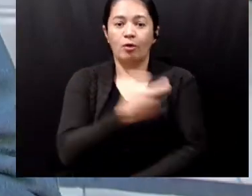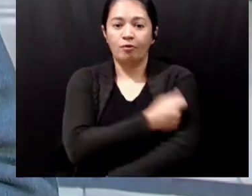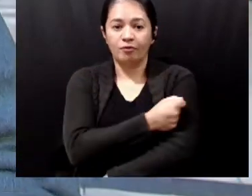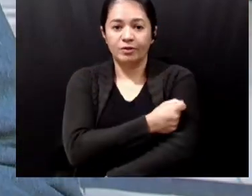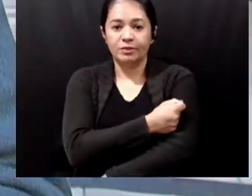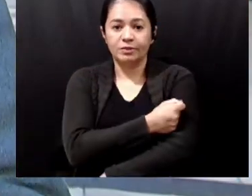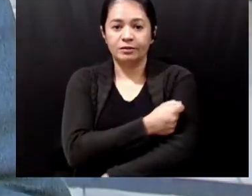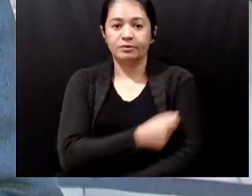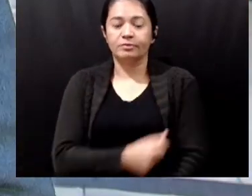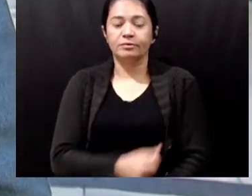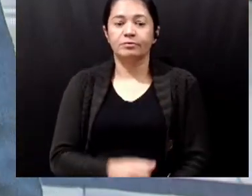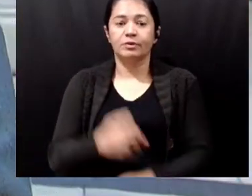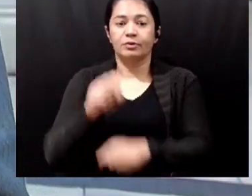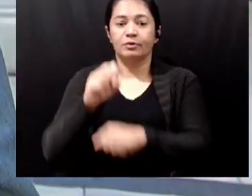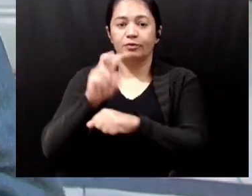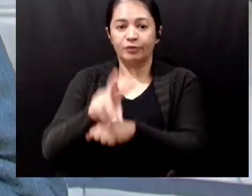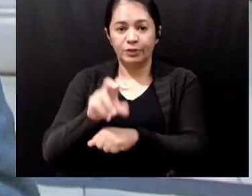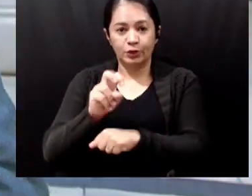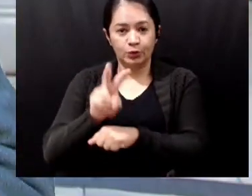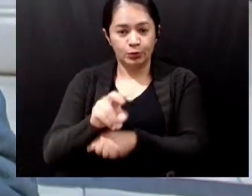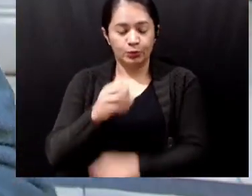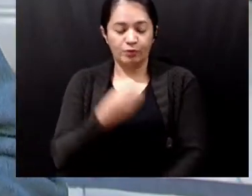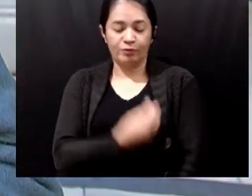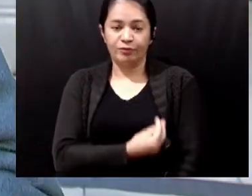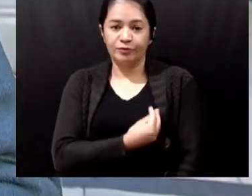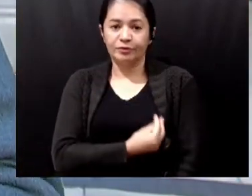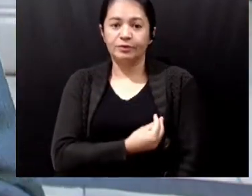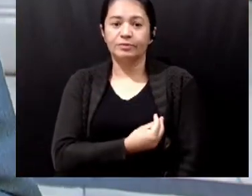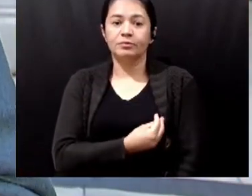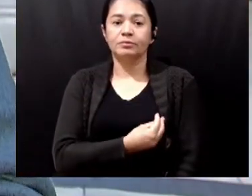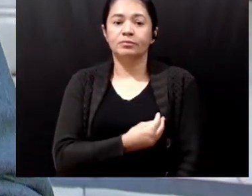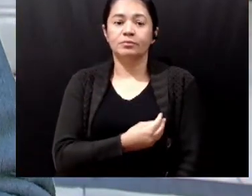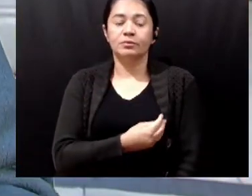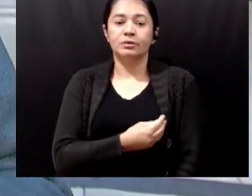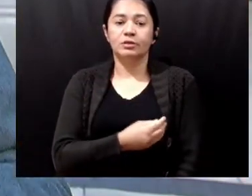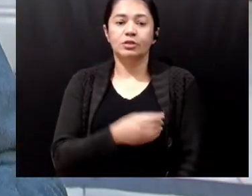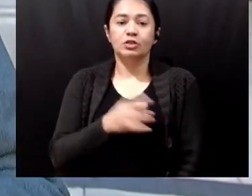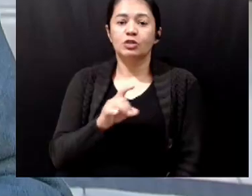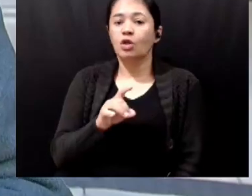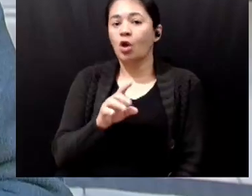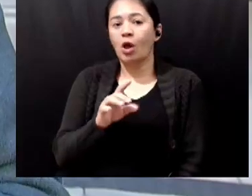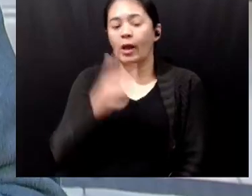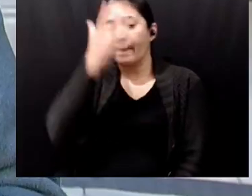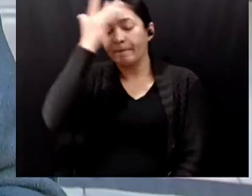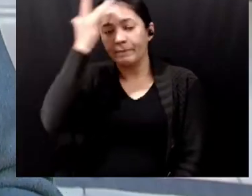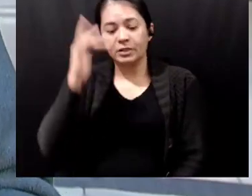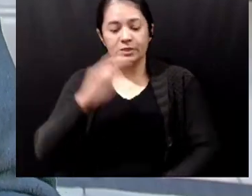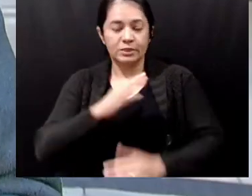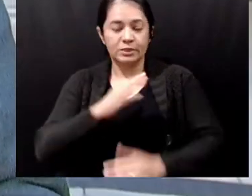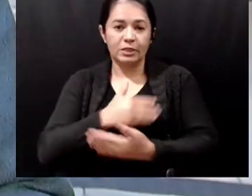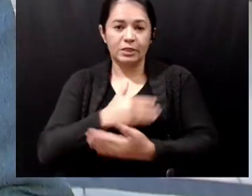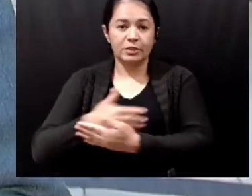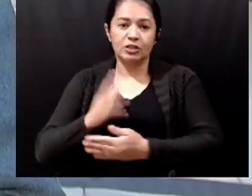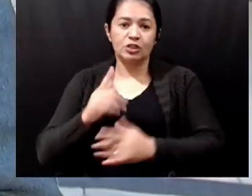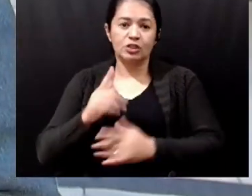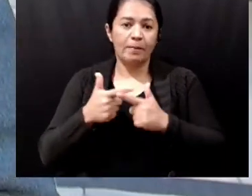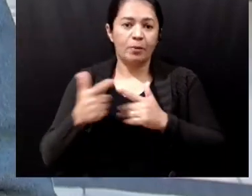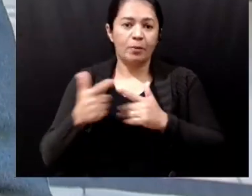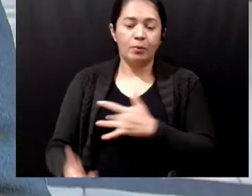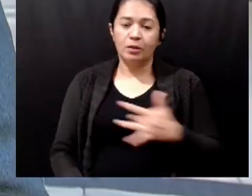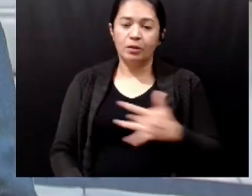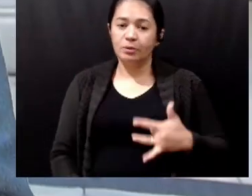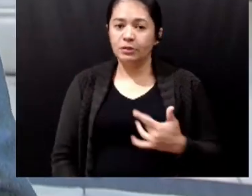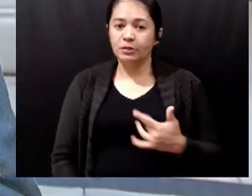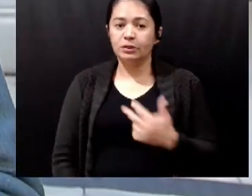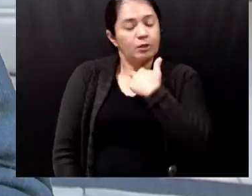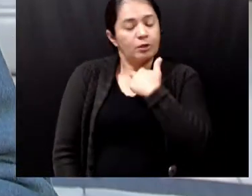vírus vivo, atenuado, né? Então só tem contraindicação aquelas crianças que já têm algum problema de saúde que não podem receber